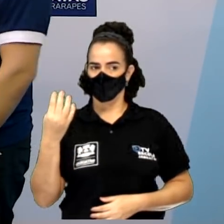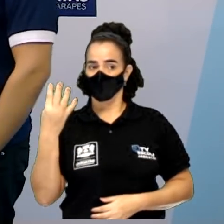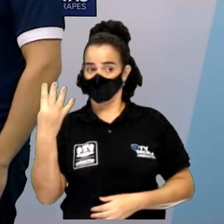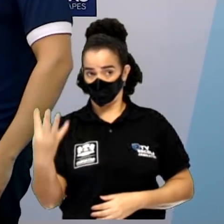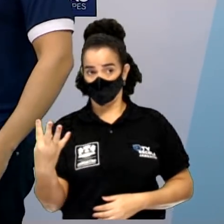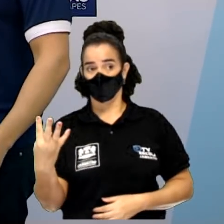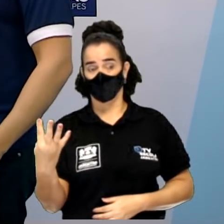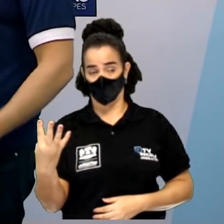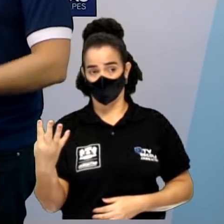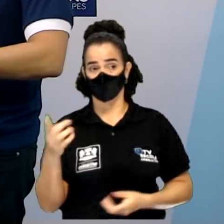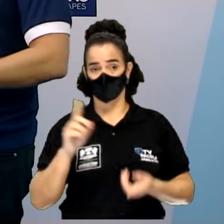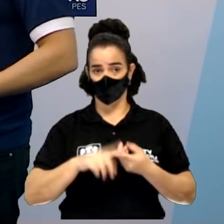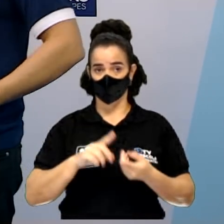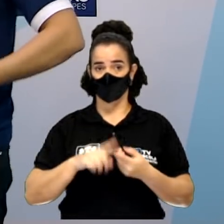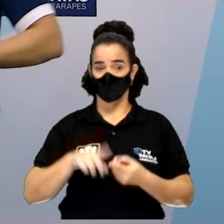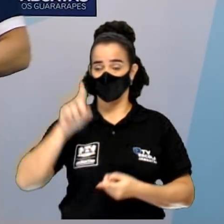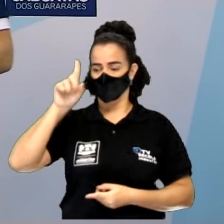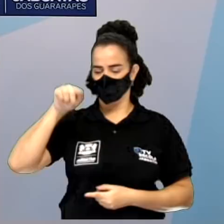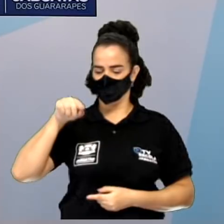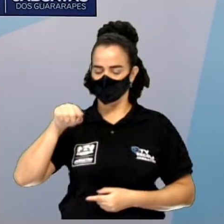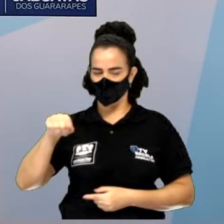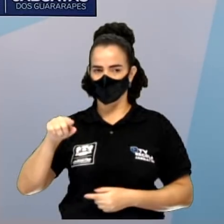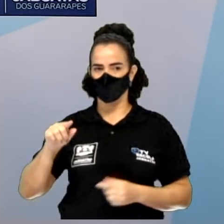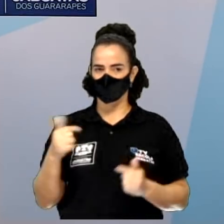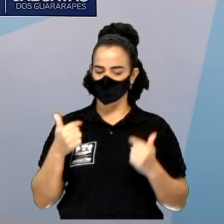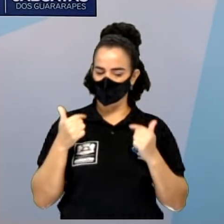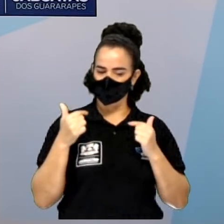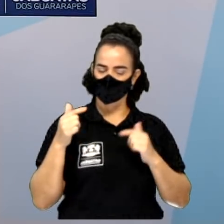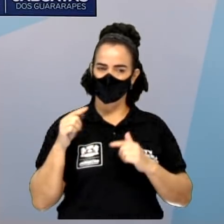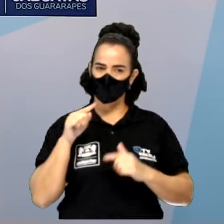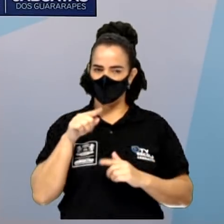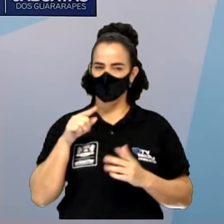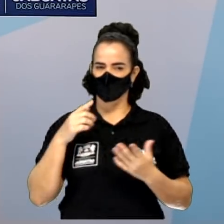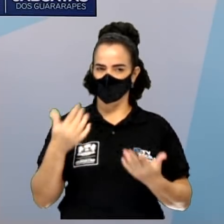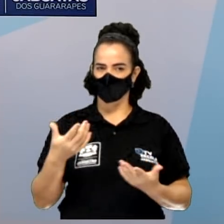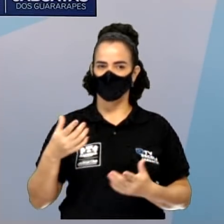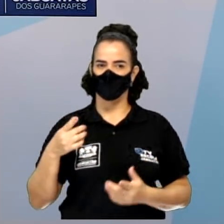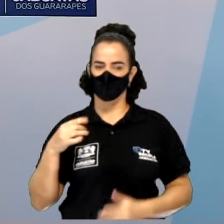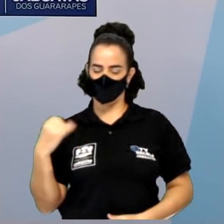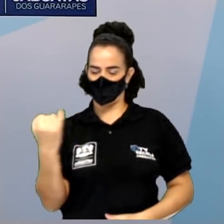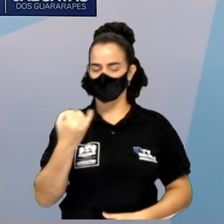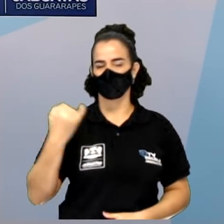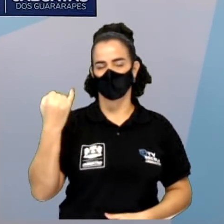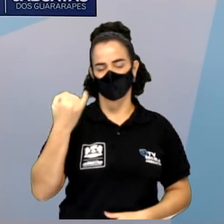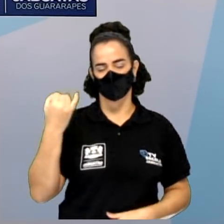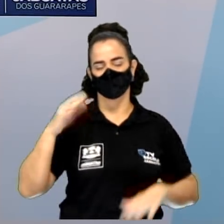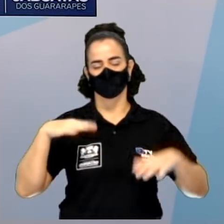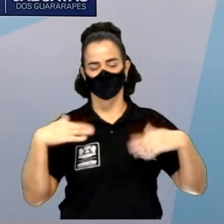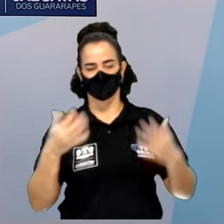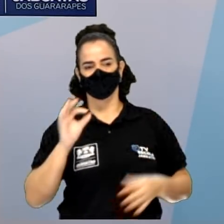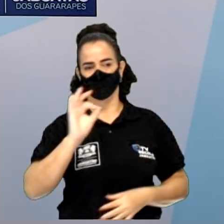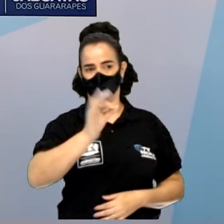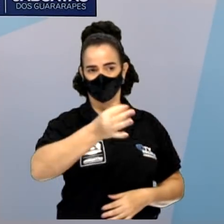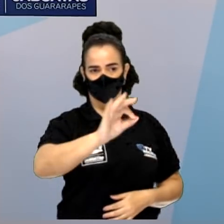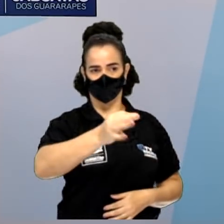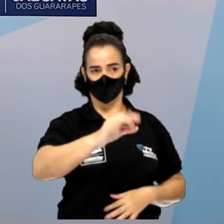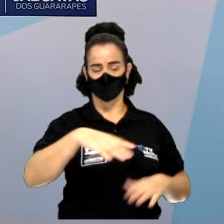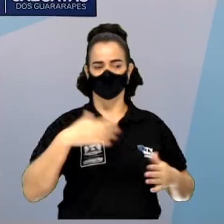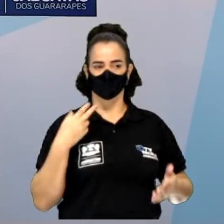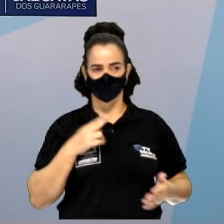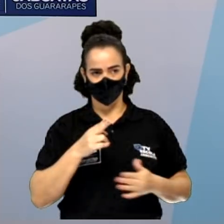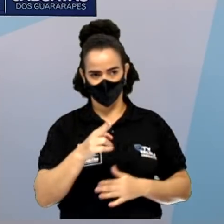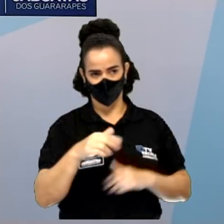as exclamações que aparecem lá, dando aquela ênfase na fala do personagem. Então, pessoal, de acordo aí comigo, tudo certo? Vamos